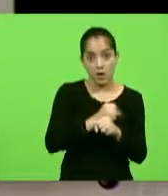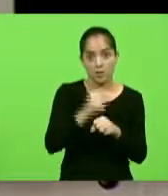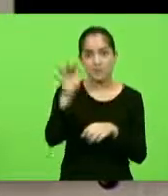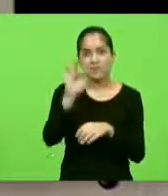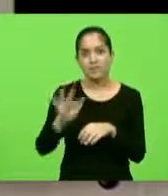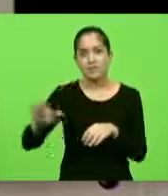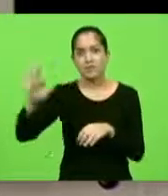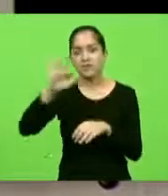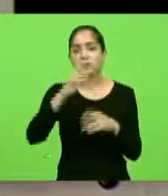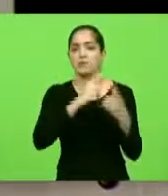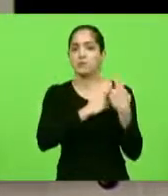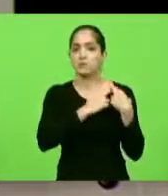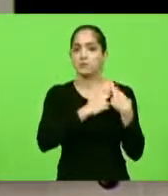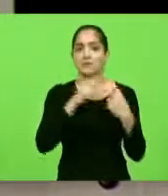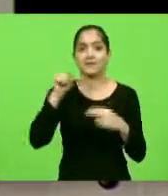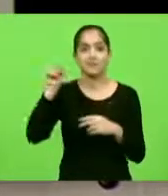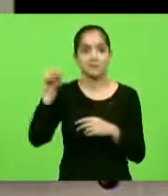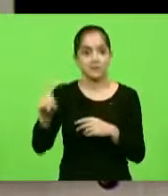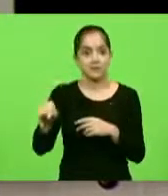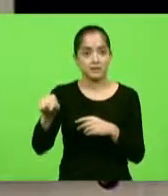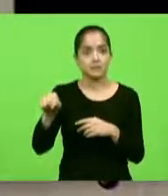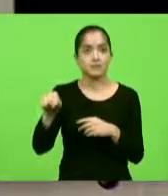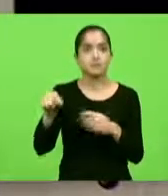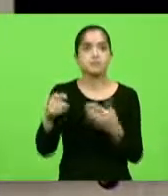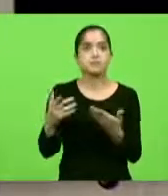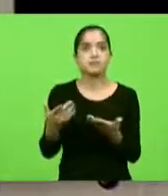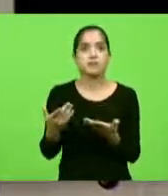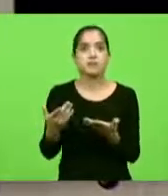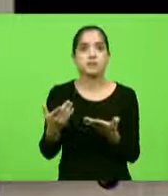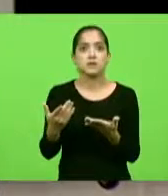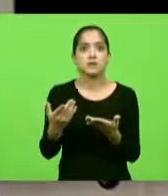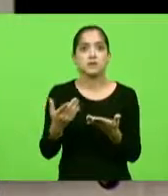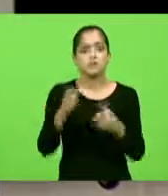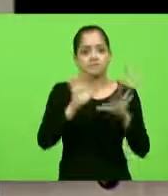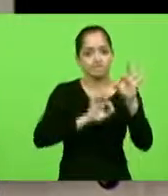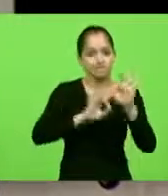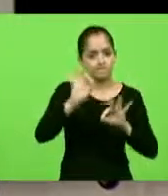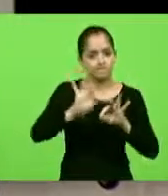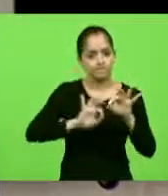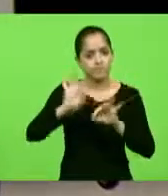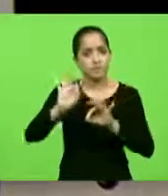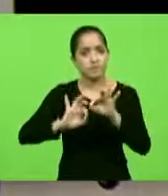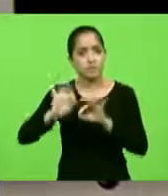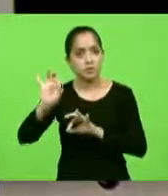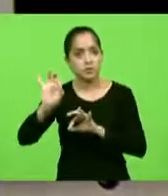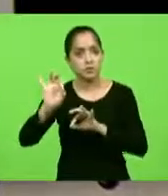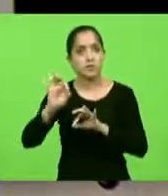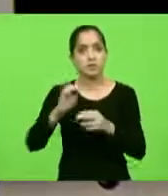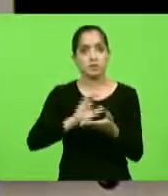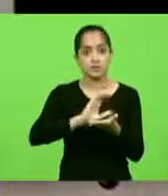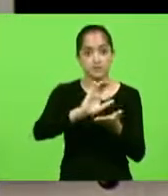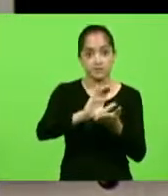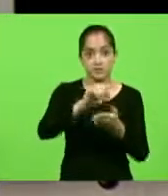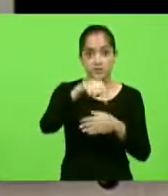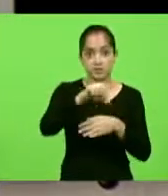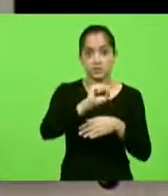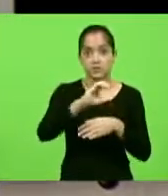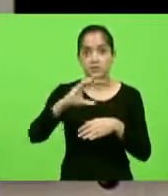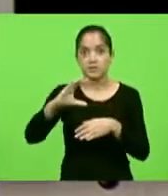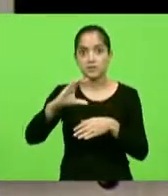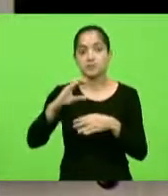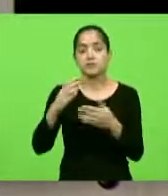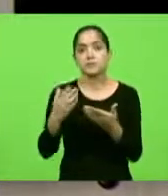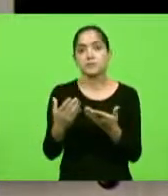responsabilidade do governo federal, de fazer um planejamento e investir em Santa Catarina,